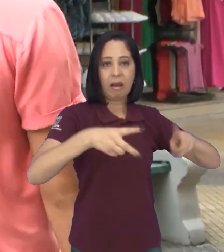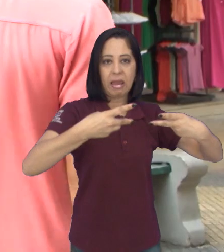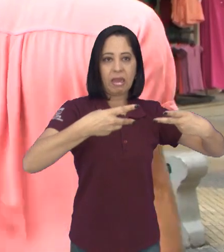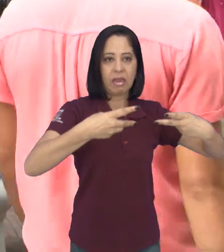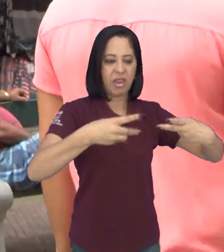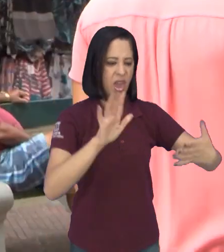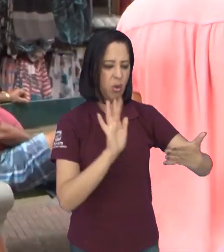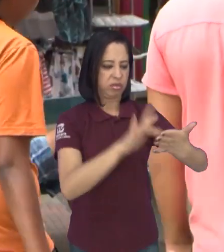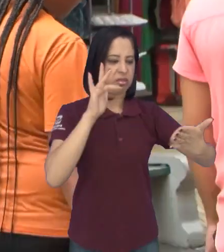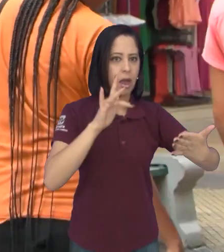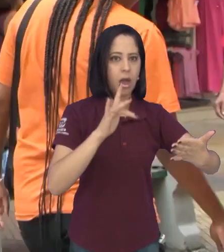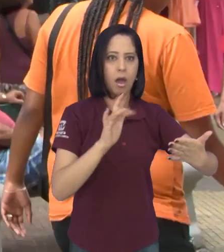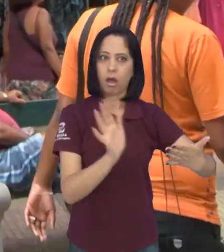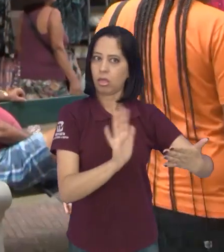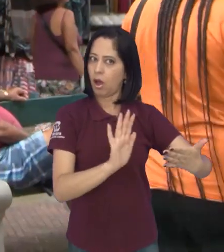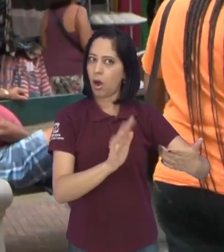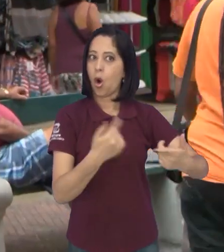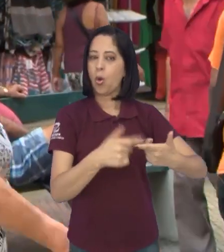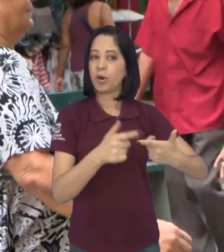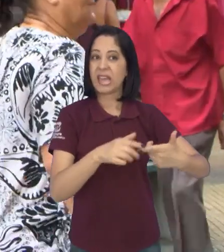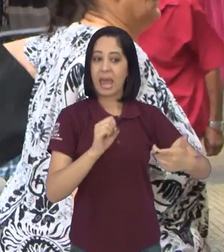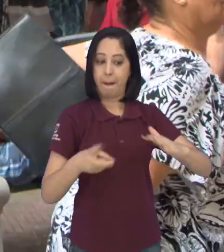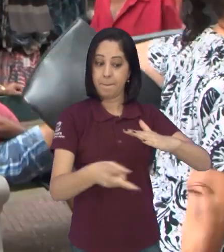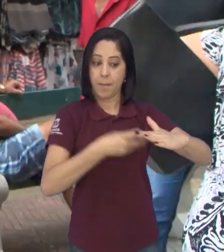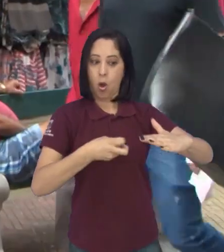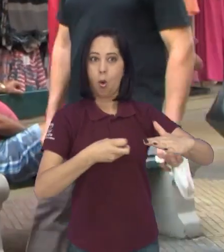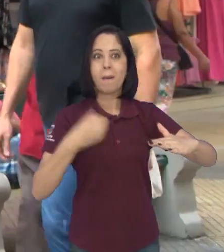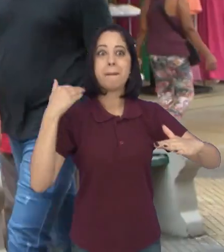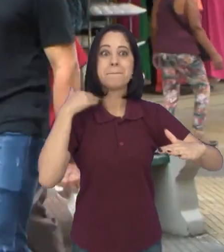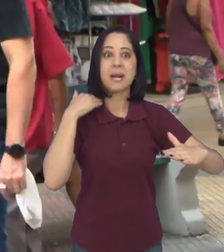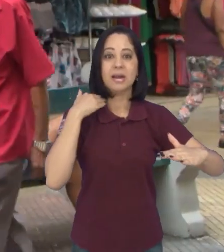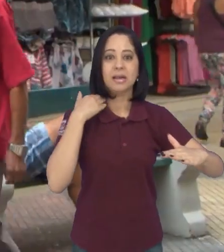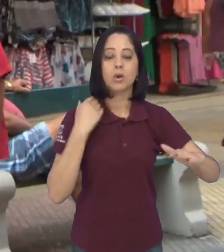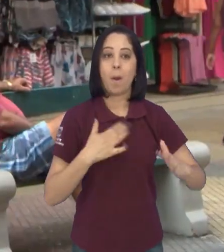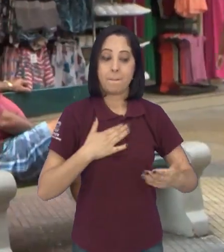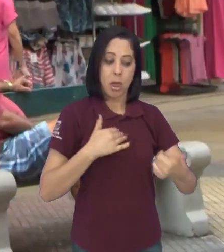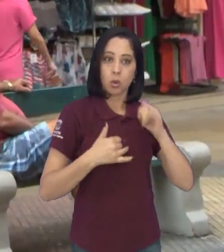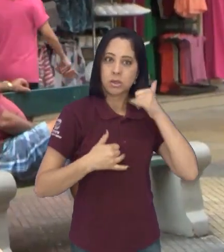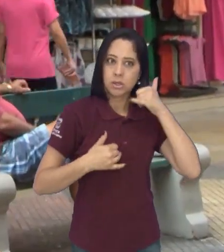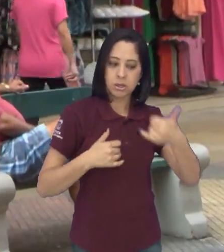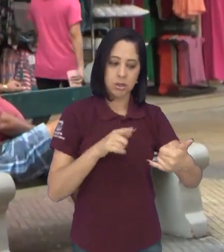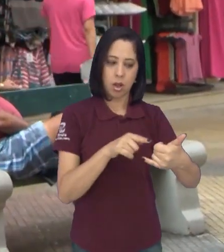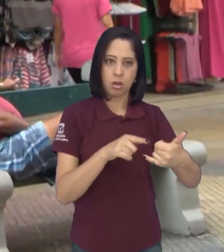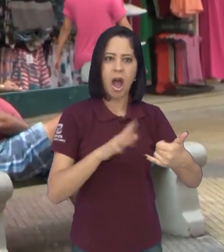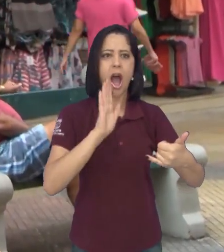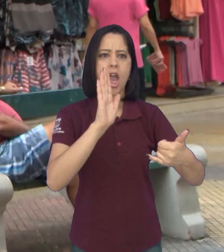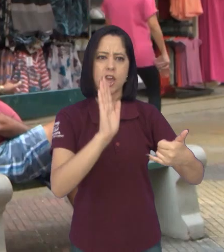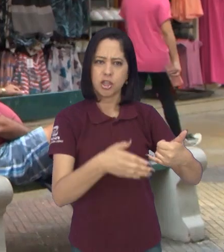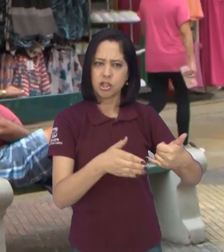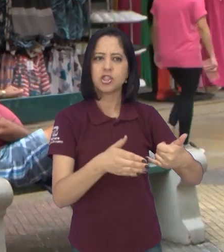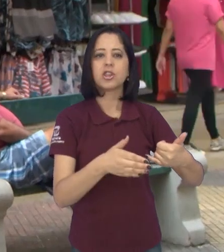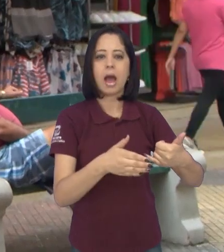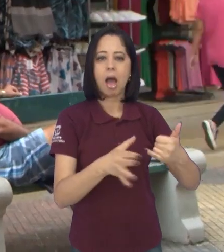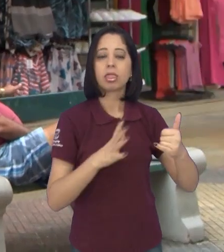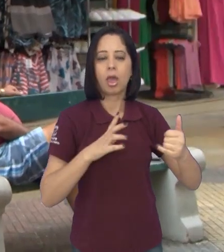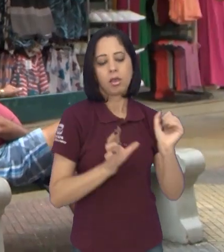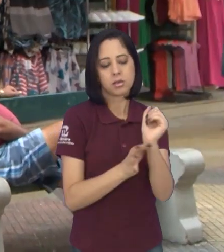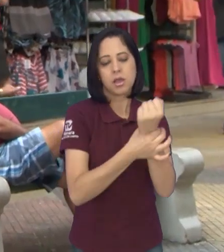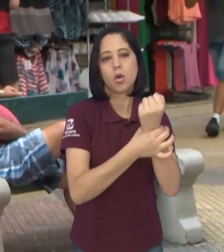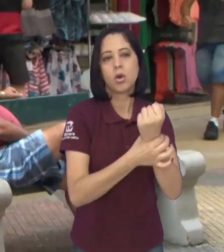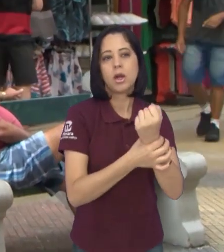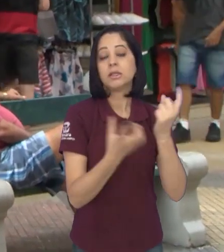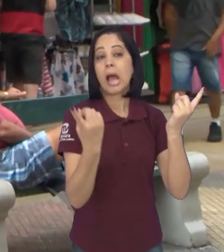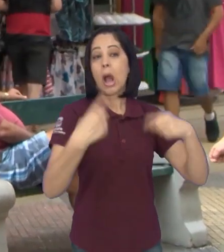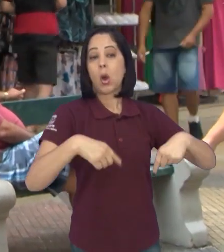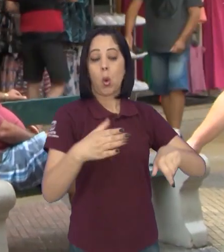eles acessam todas as suas contas bancárias. Então no meu celular ele tem uma proteção já do iPhone que é para contra golpe e cair nesses links